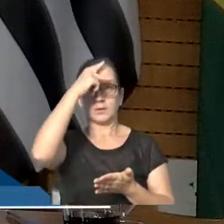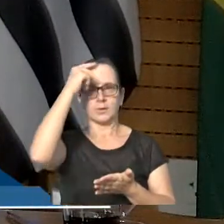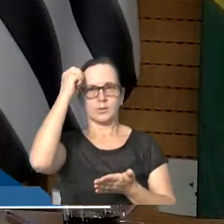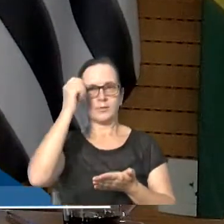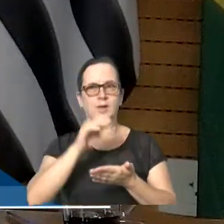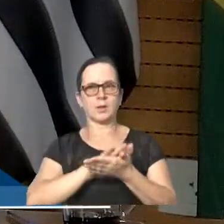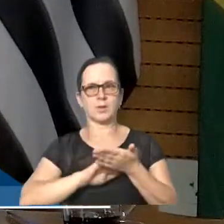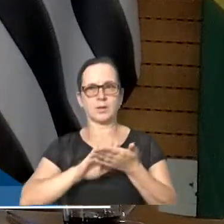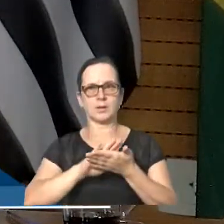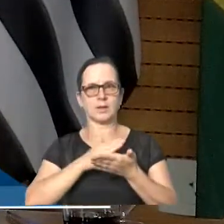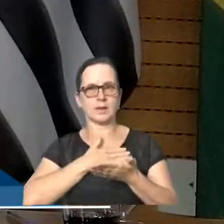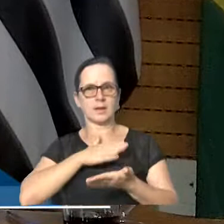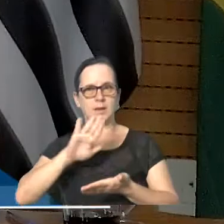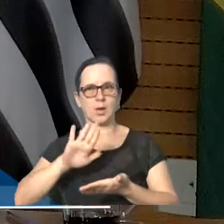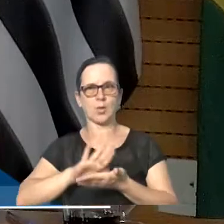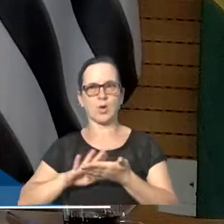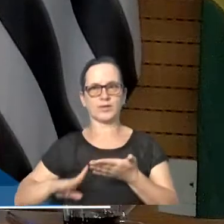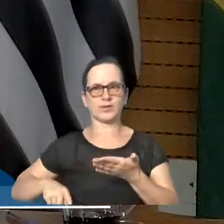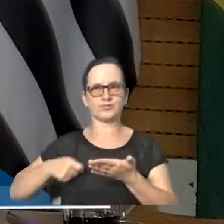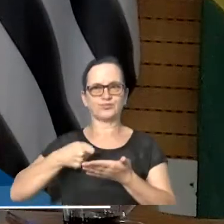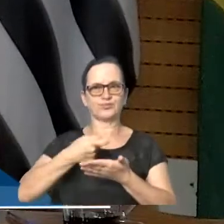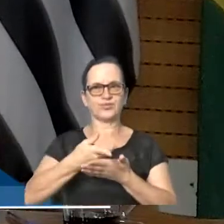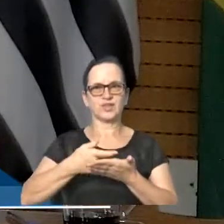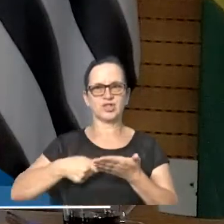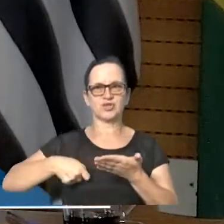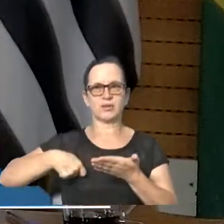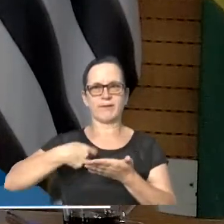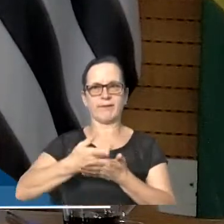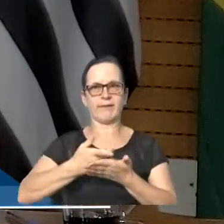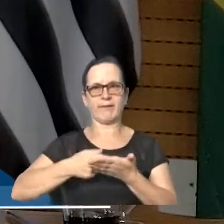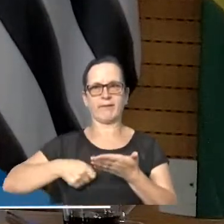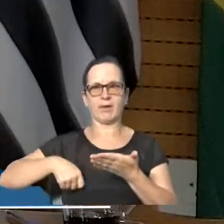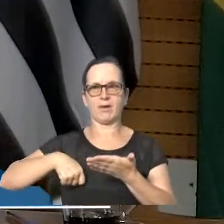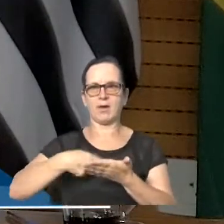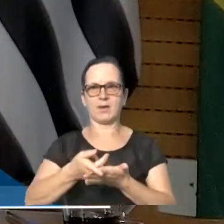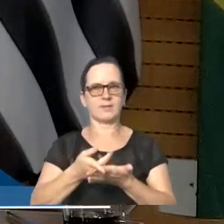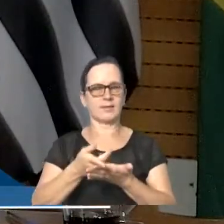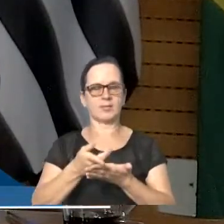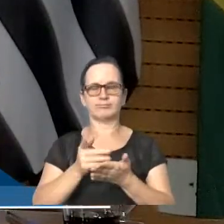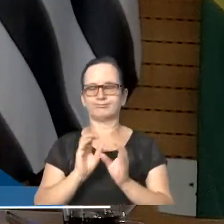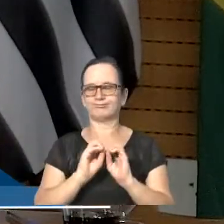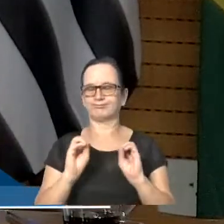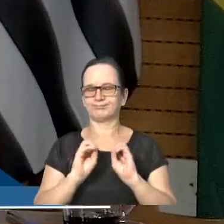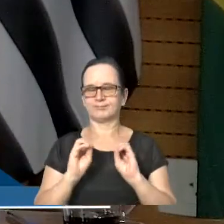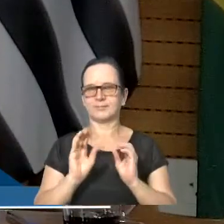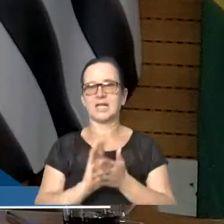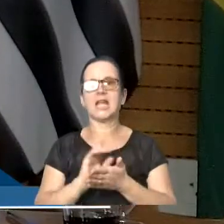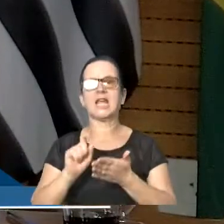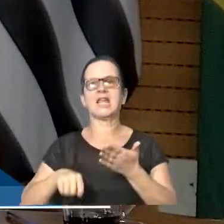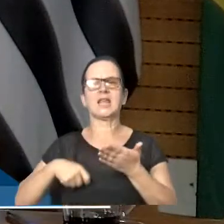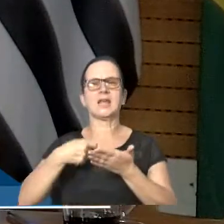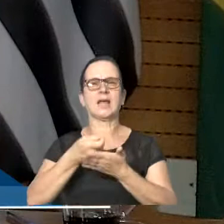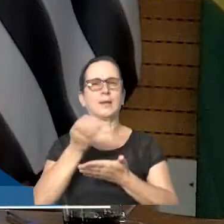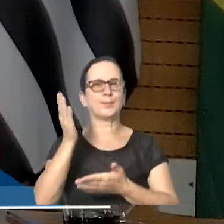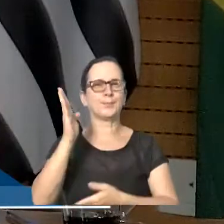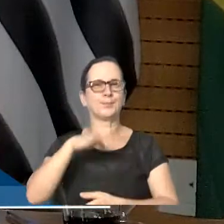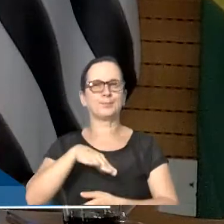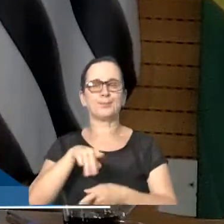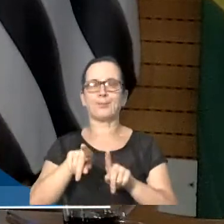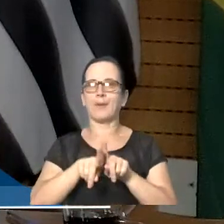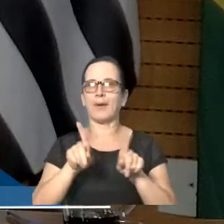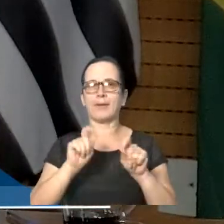isso. Se tem uma coisa que o prefeito não gosta, é que fala em gastos. E aí ele fala quem gasta mal, mas ele vive gastando